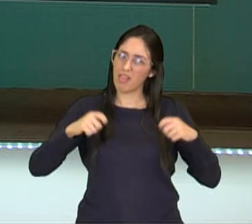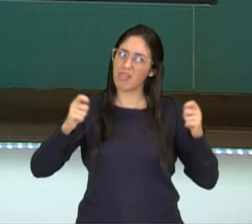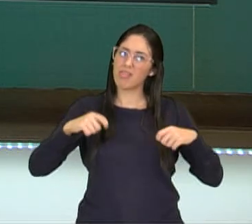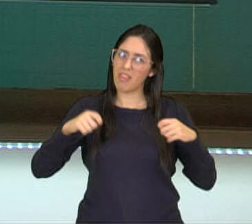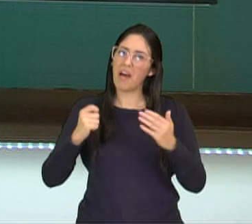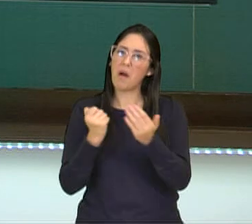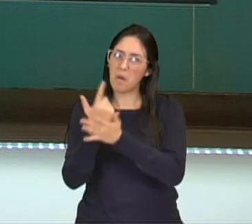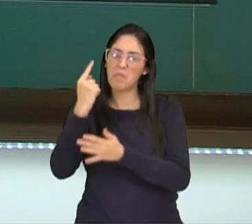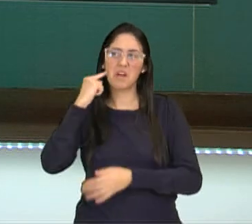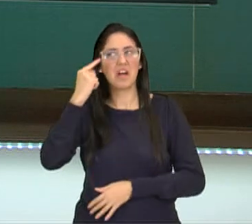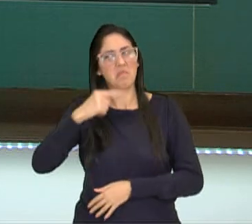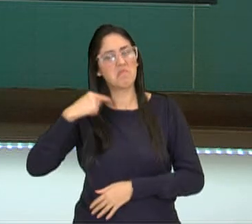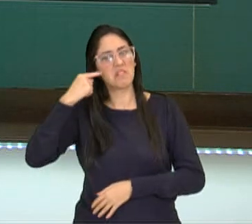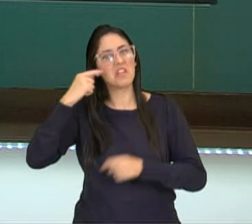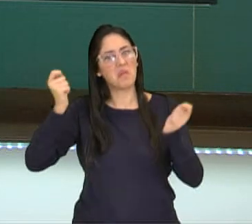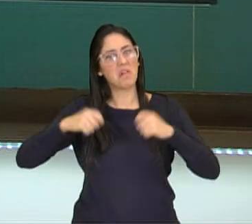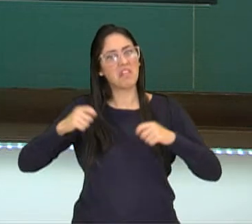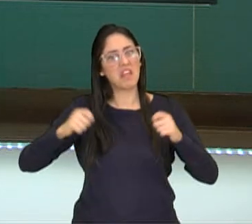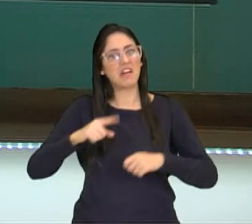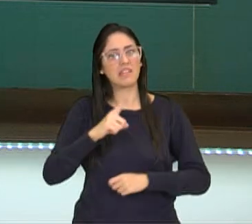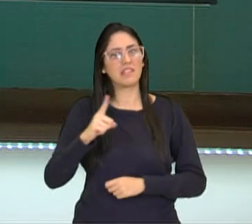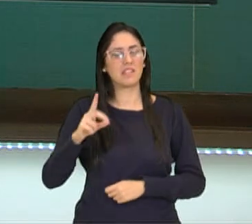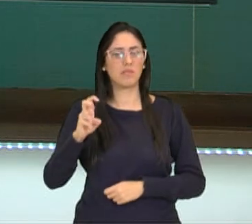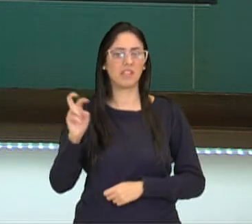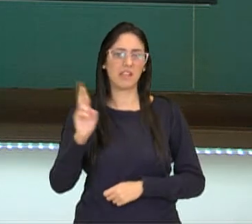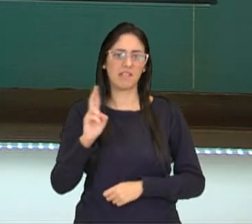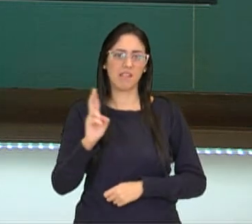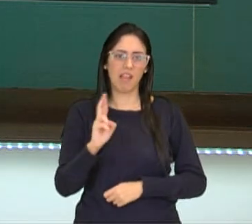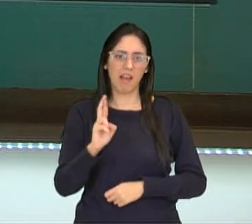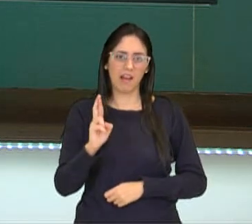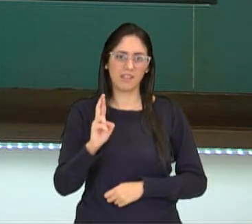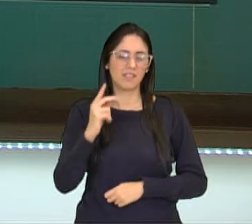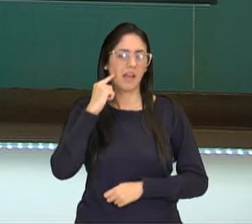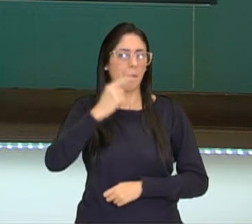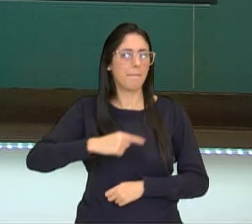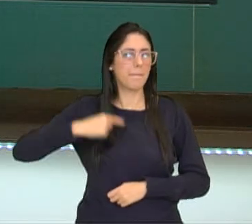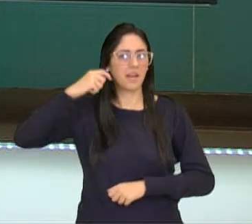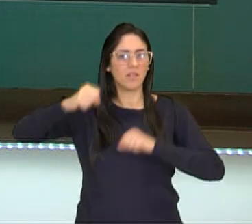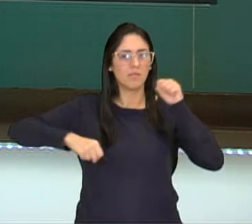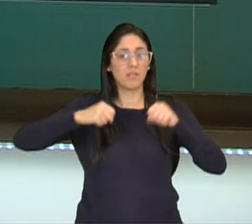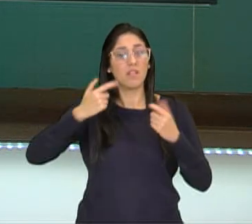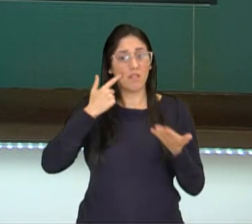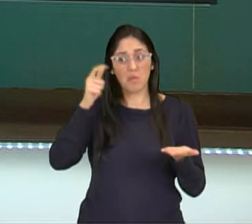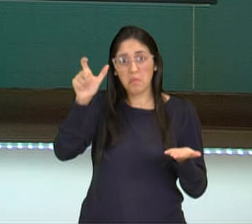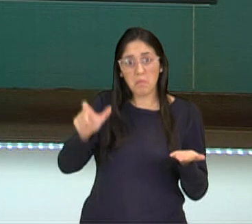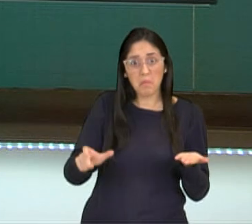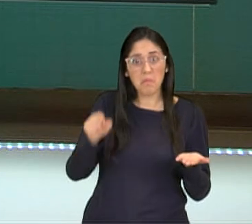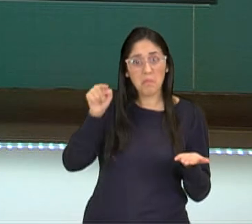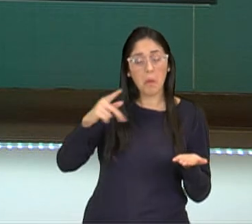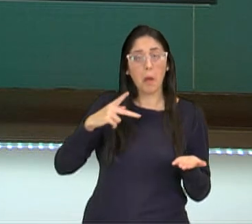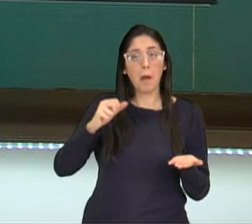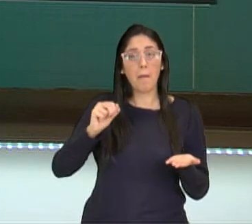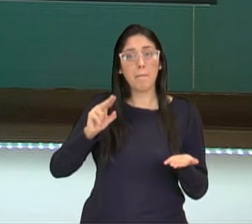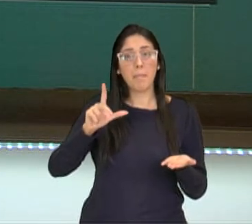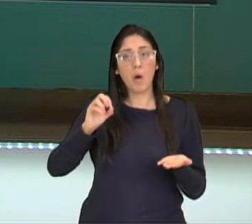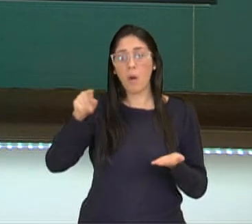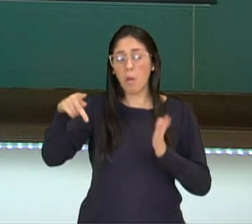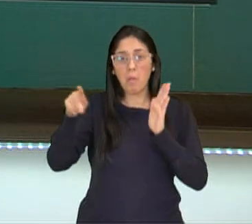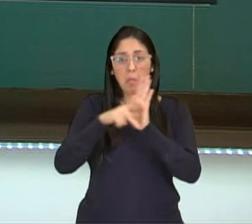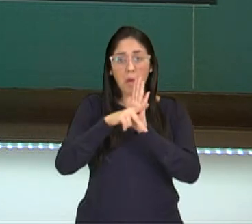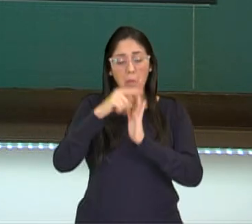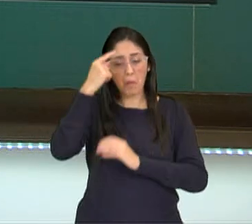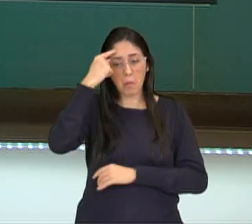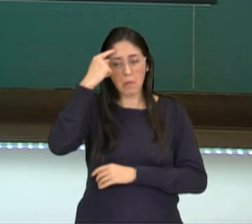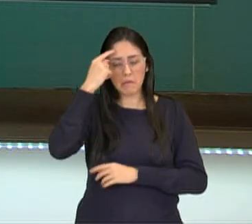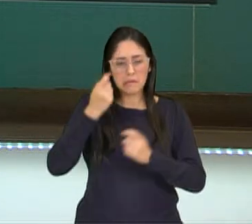ou vai faltar muito pouco, para ele trocar a bicicleta. Vocês viram que ele próprio conseguiu achar uma solução dentro das despesas. Às vezes você